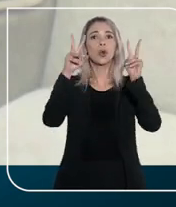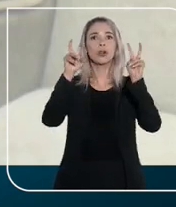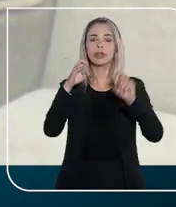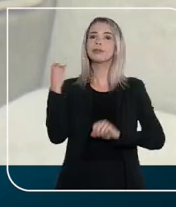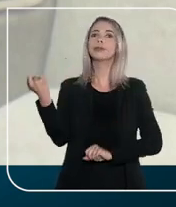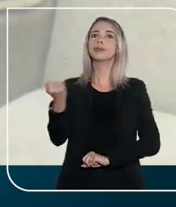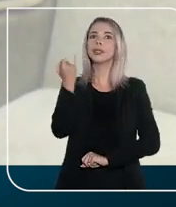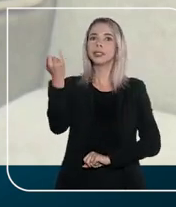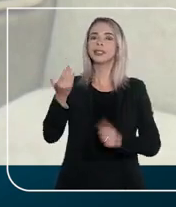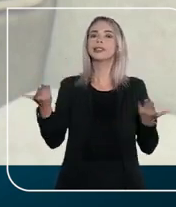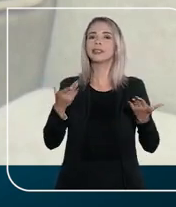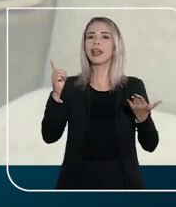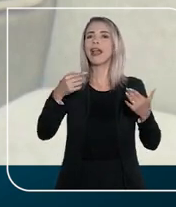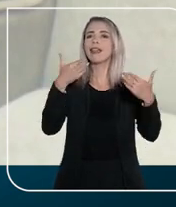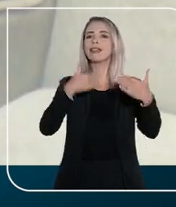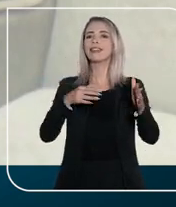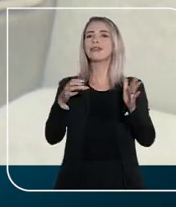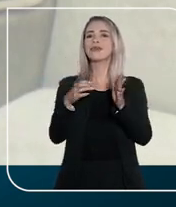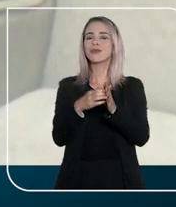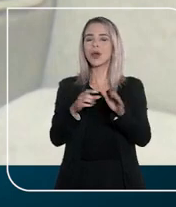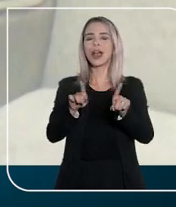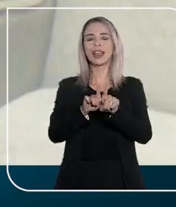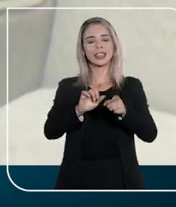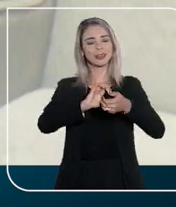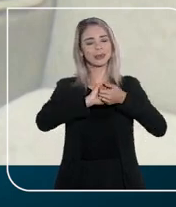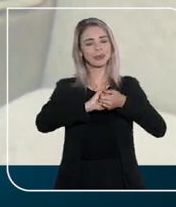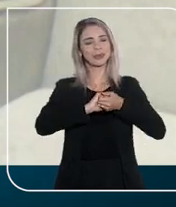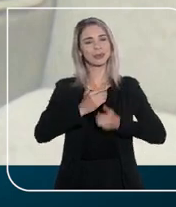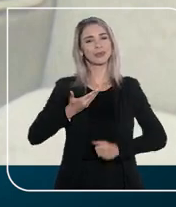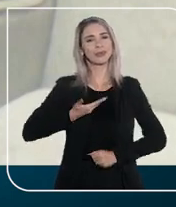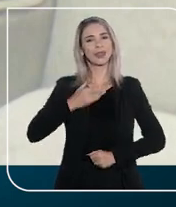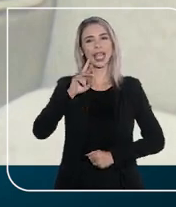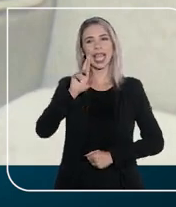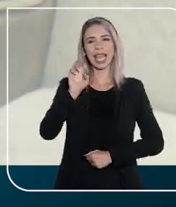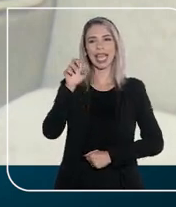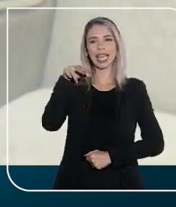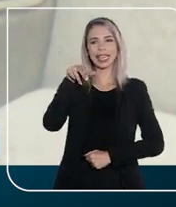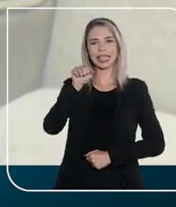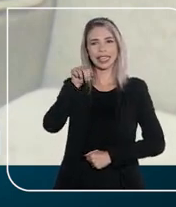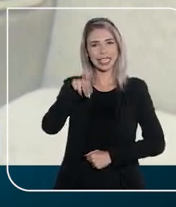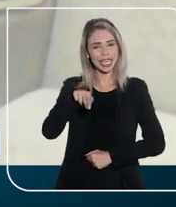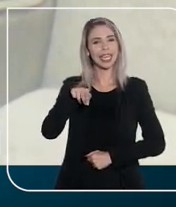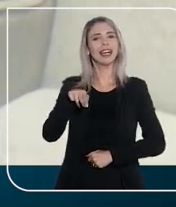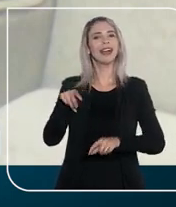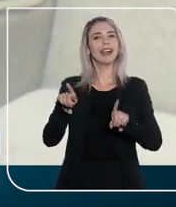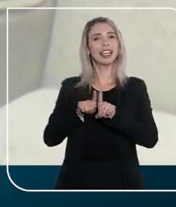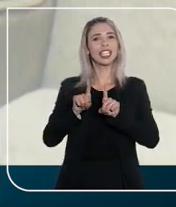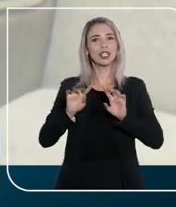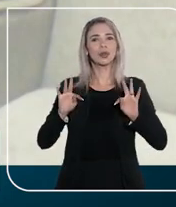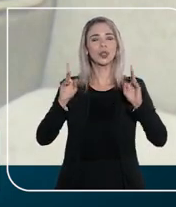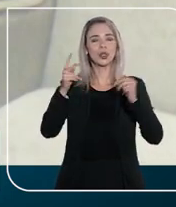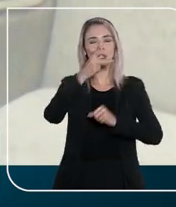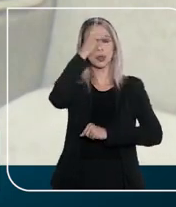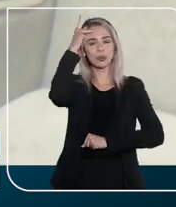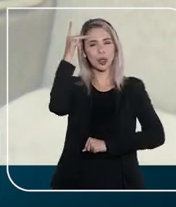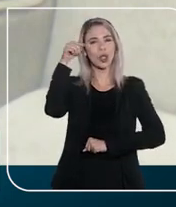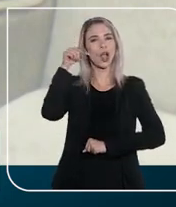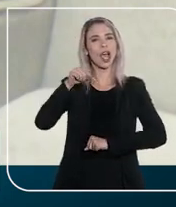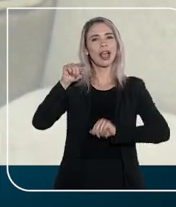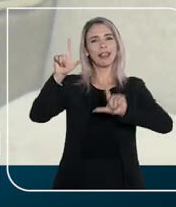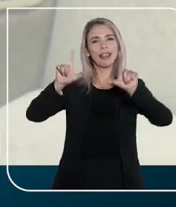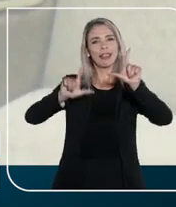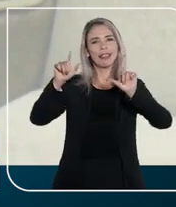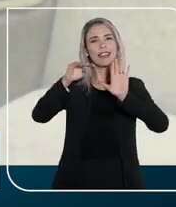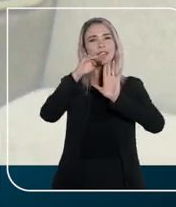tão relevante que é o concurso público. Gostaria de saudar o meu amigo Renan Freitas, todo o pessoal aí da produção do programa,